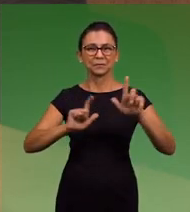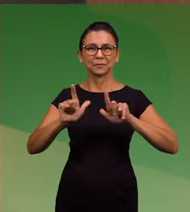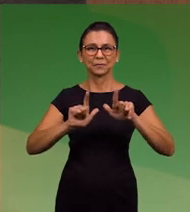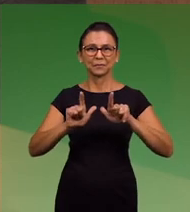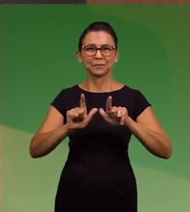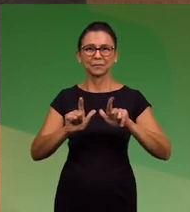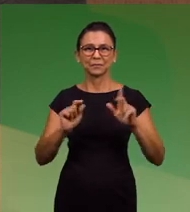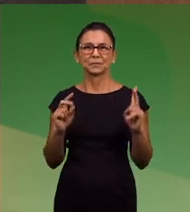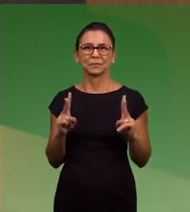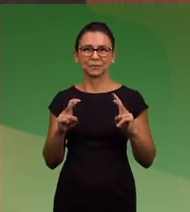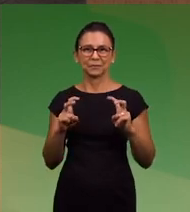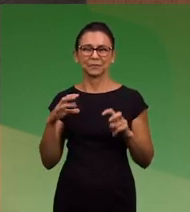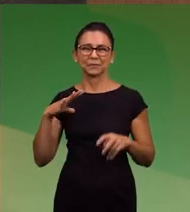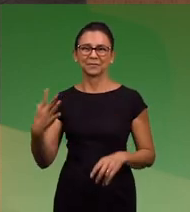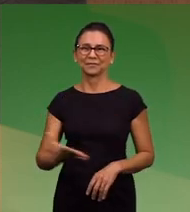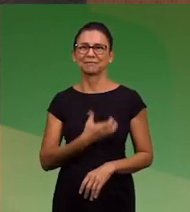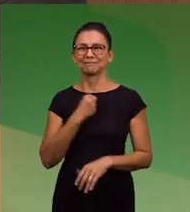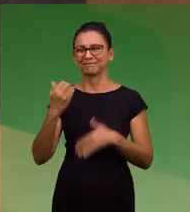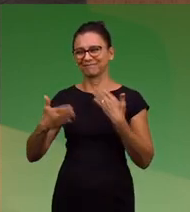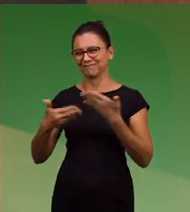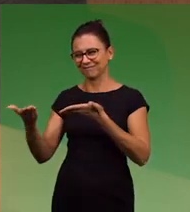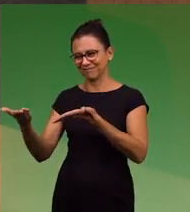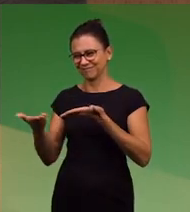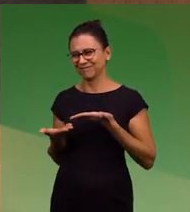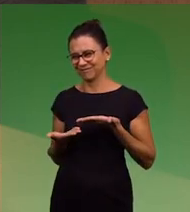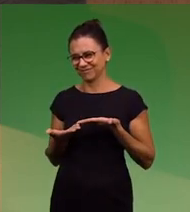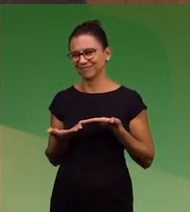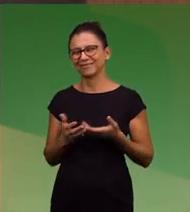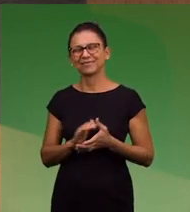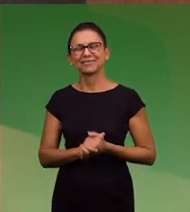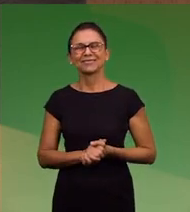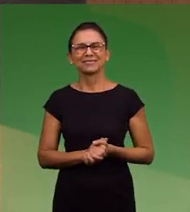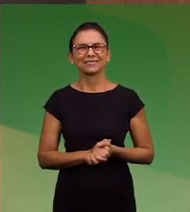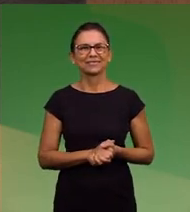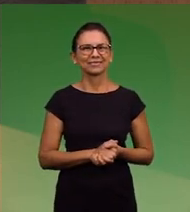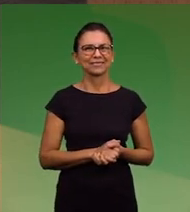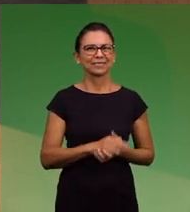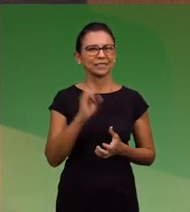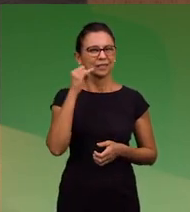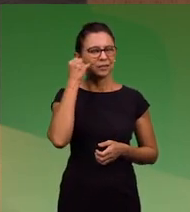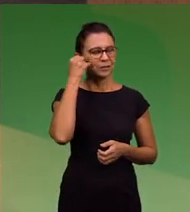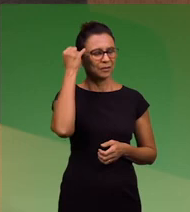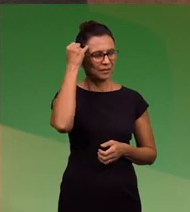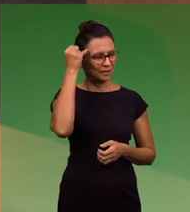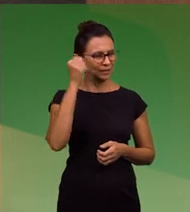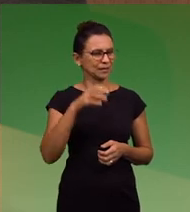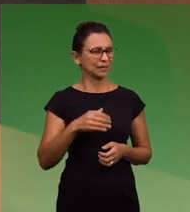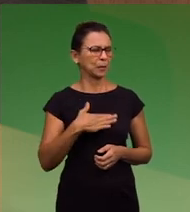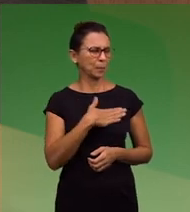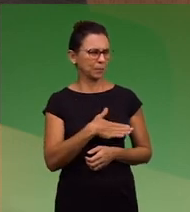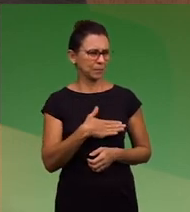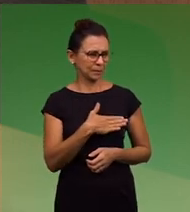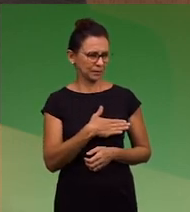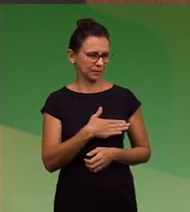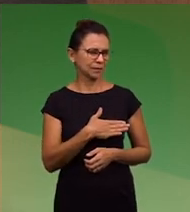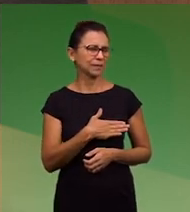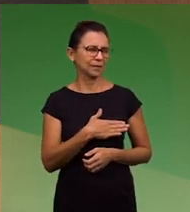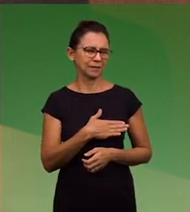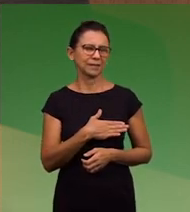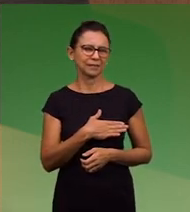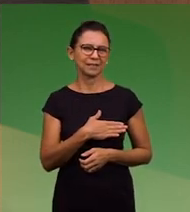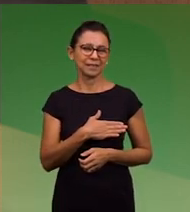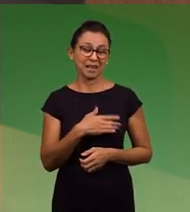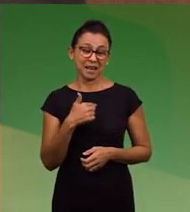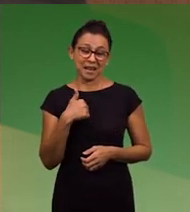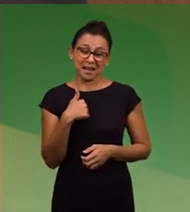tema Salvação. Será uma alegria recebê-lo novamente. Amém, pastor Josias, é sempre um prazer, né? O